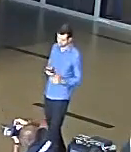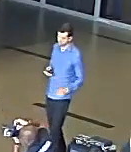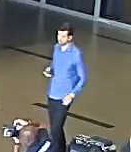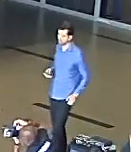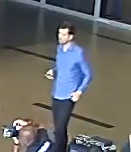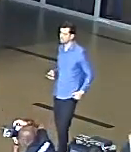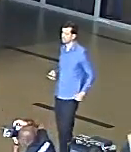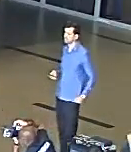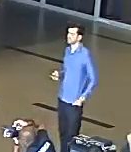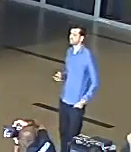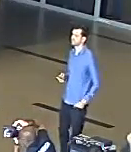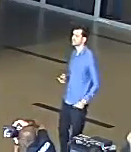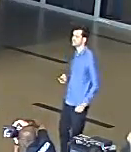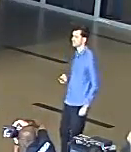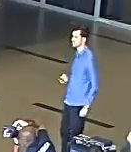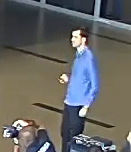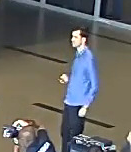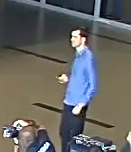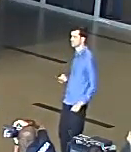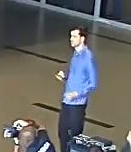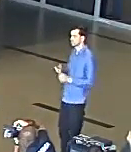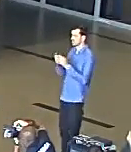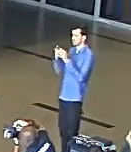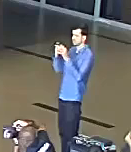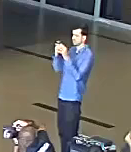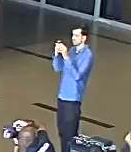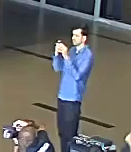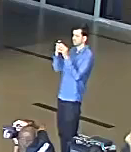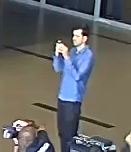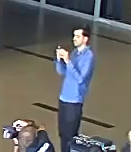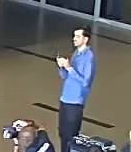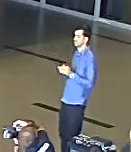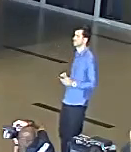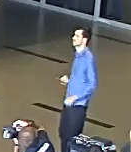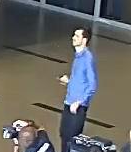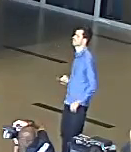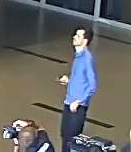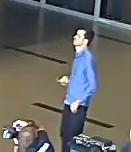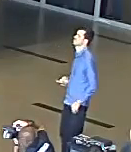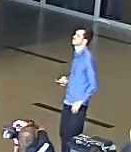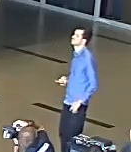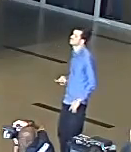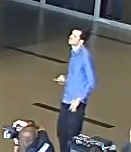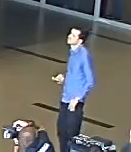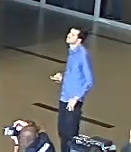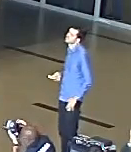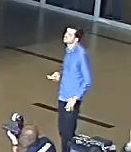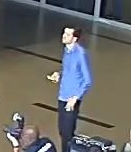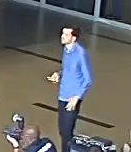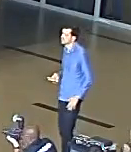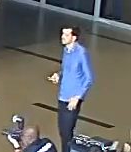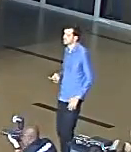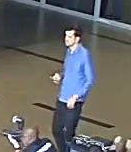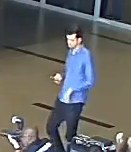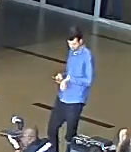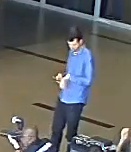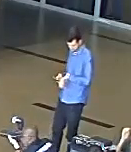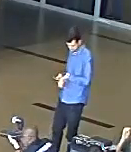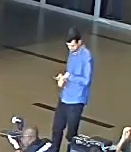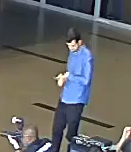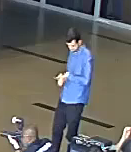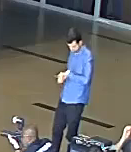livre bem lentamente está sendo cerceado por qu ele está sendo cerceado pelo fato